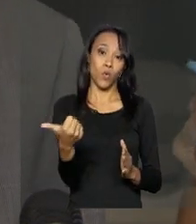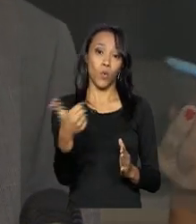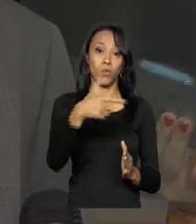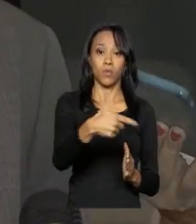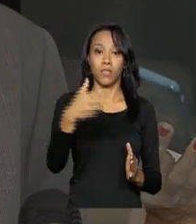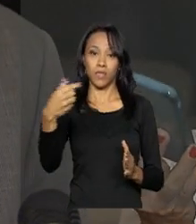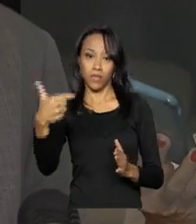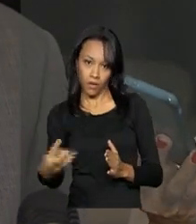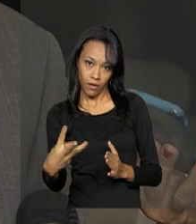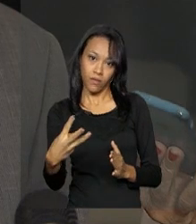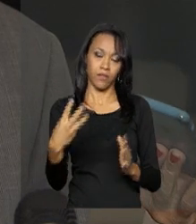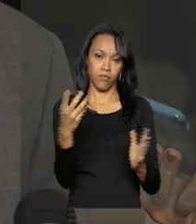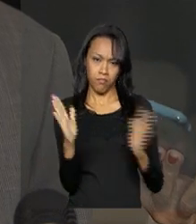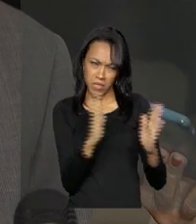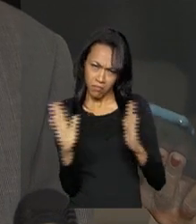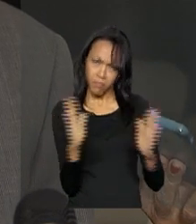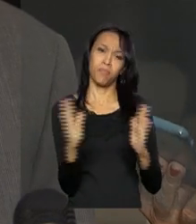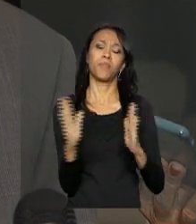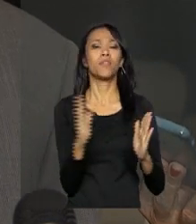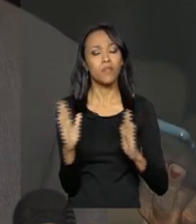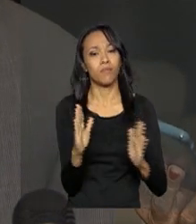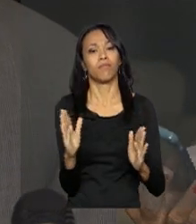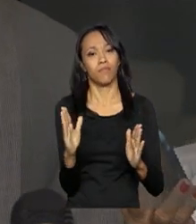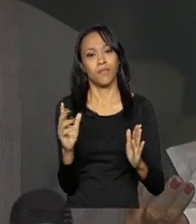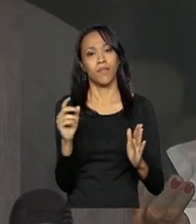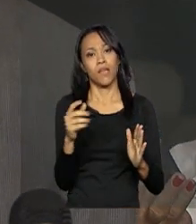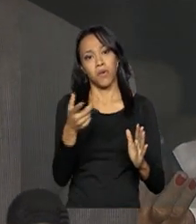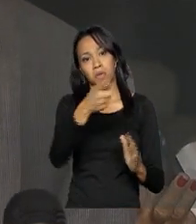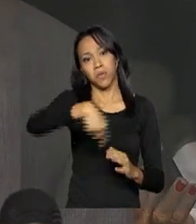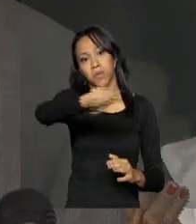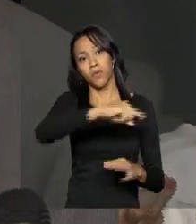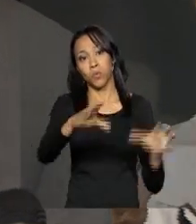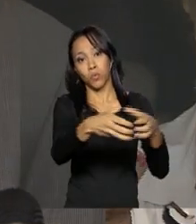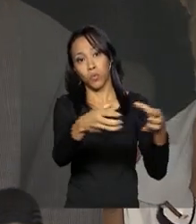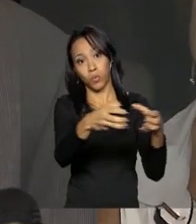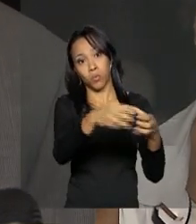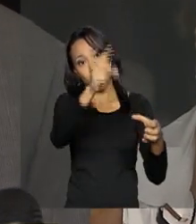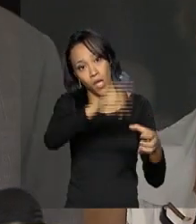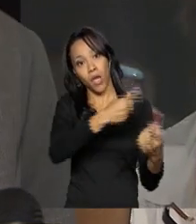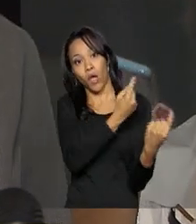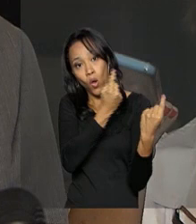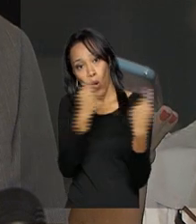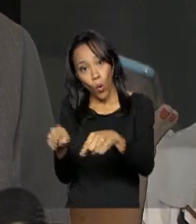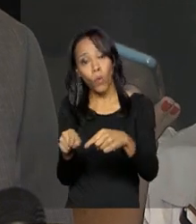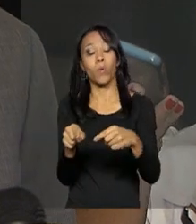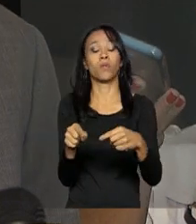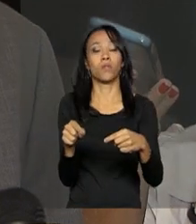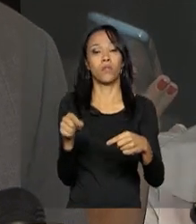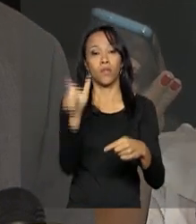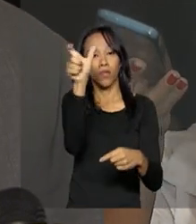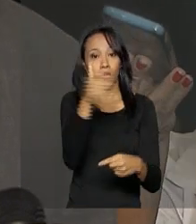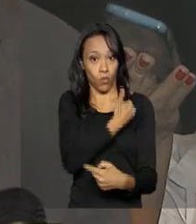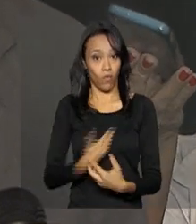evidente que os contraos se preferirem os que pregam